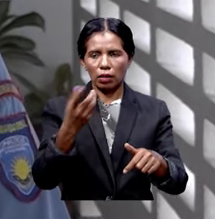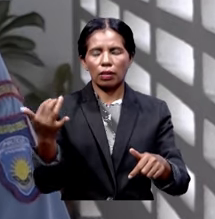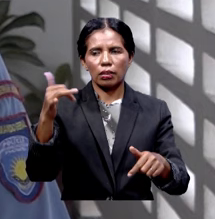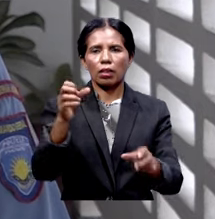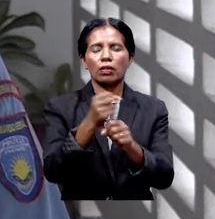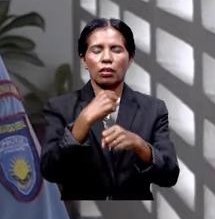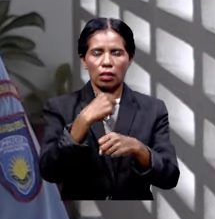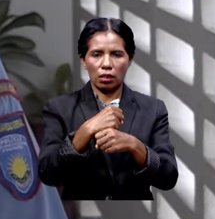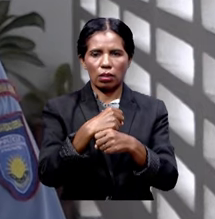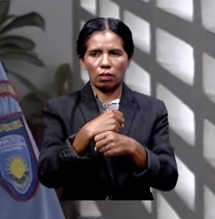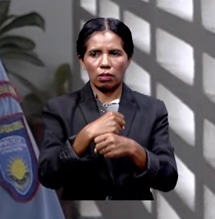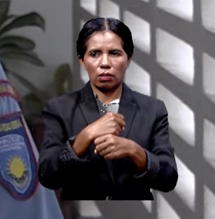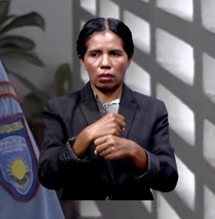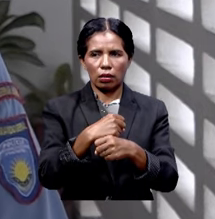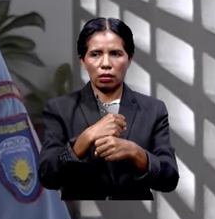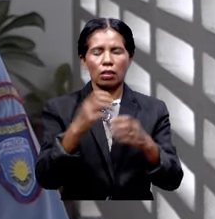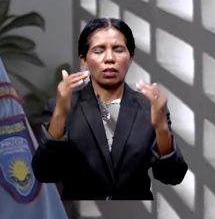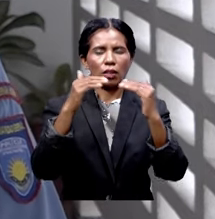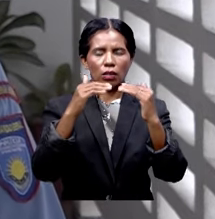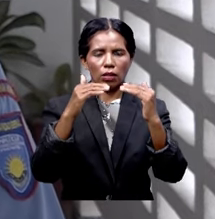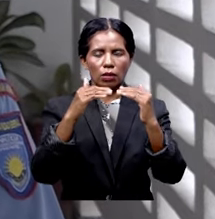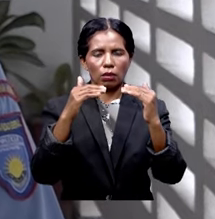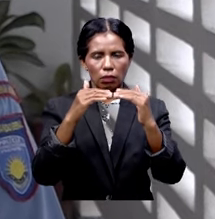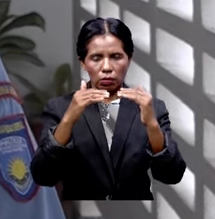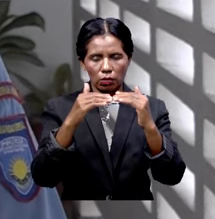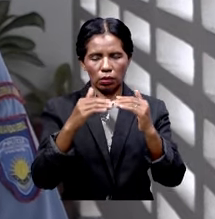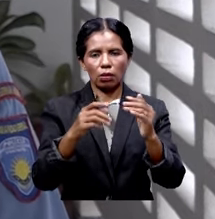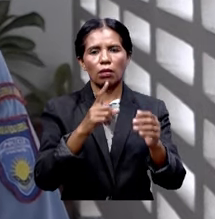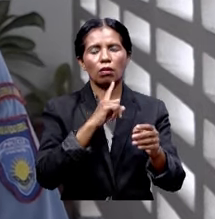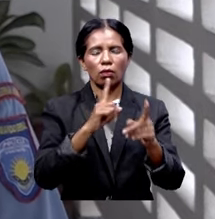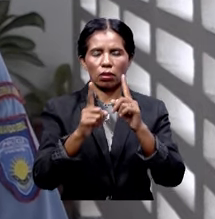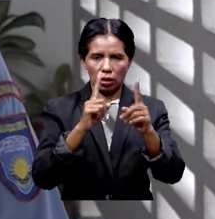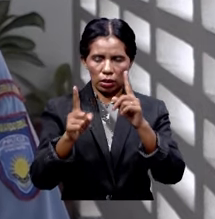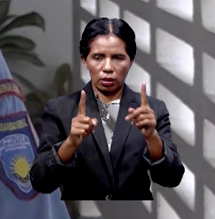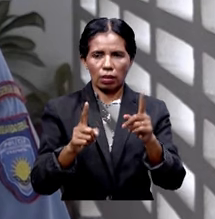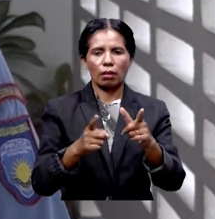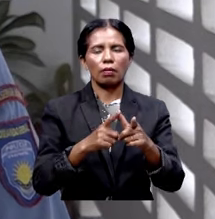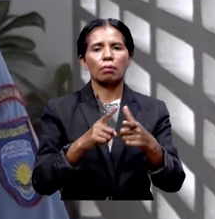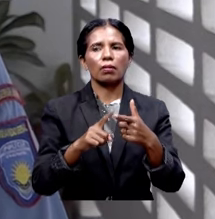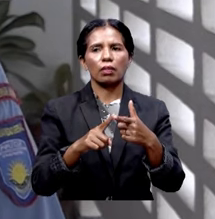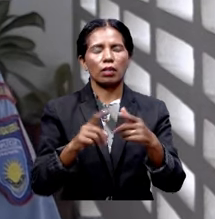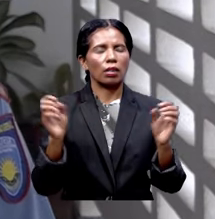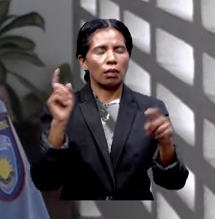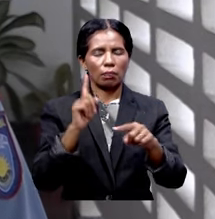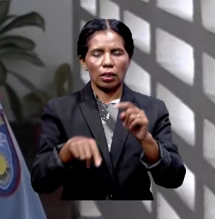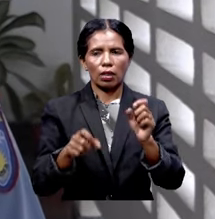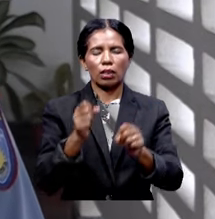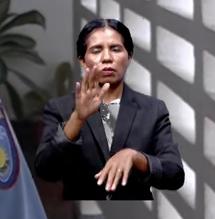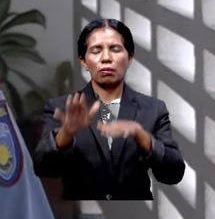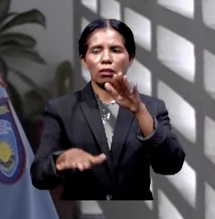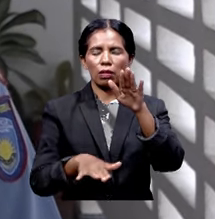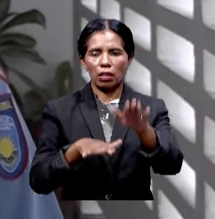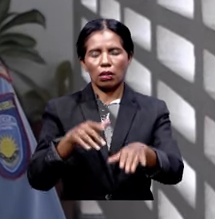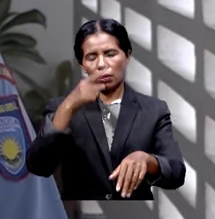halo conferência imprensa maybe la autoriza sira tu marsa